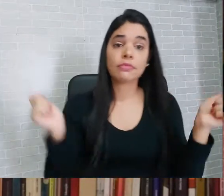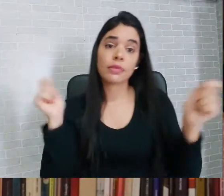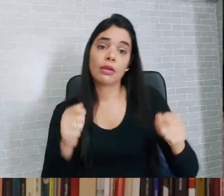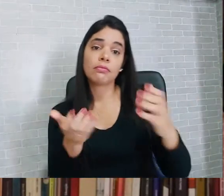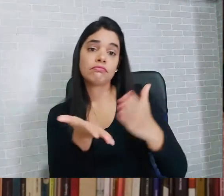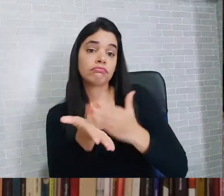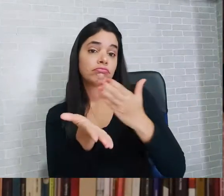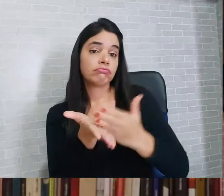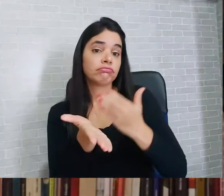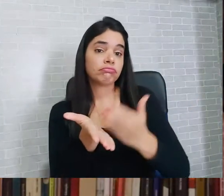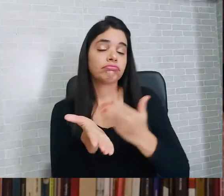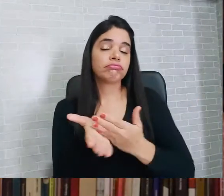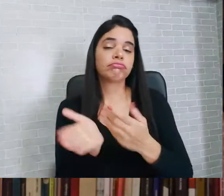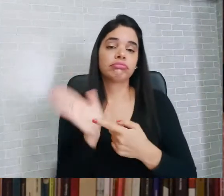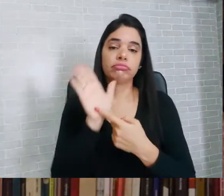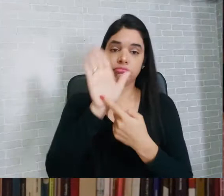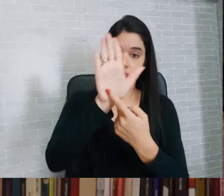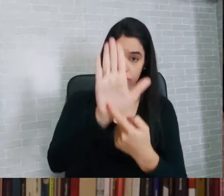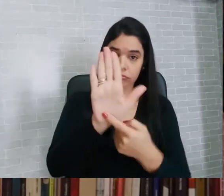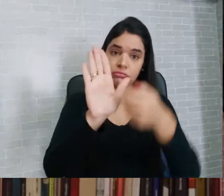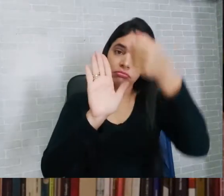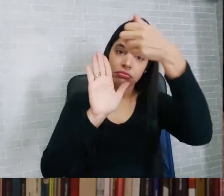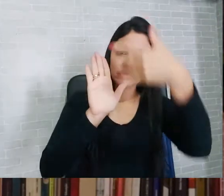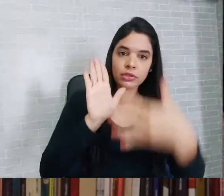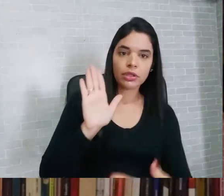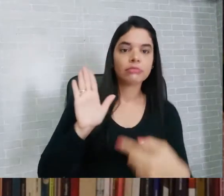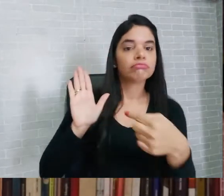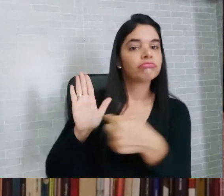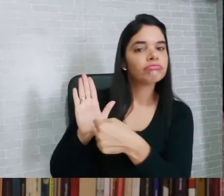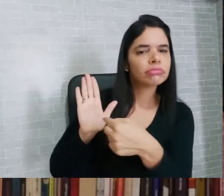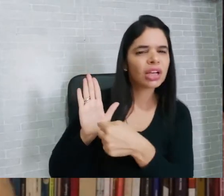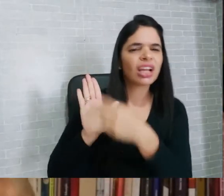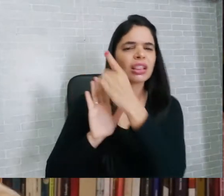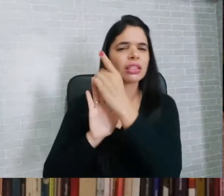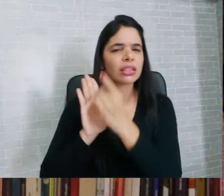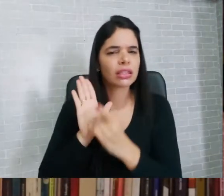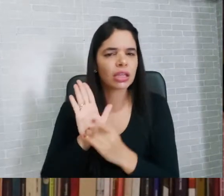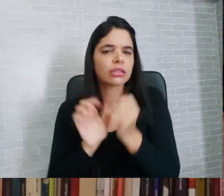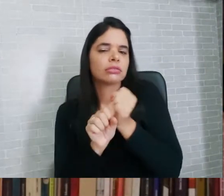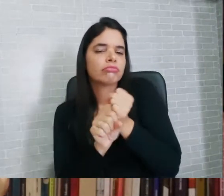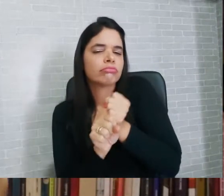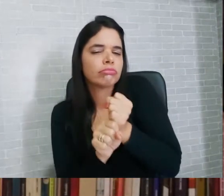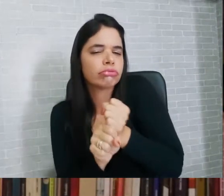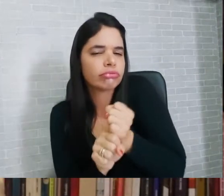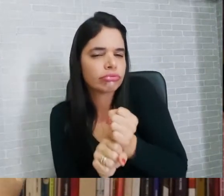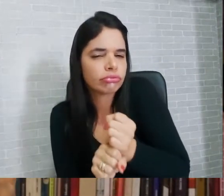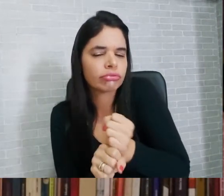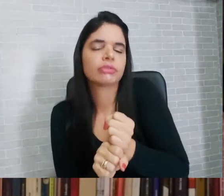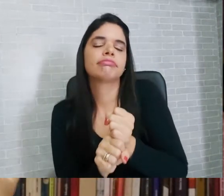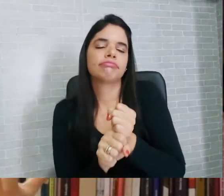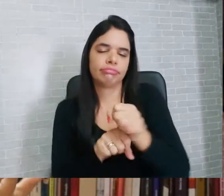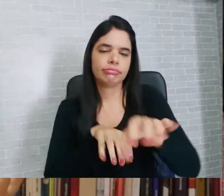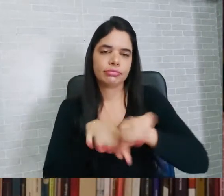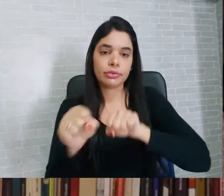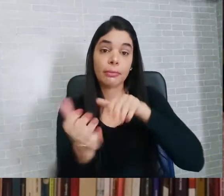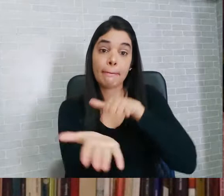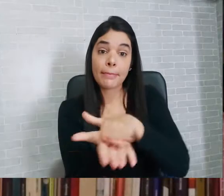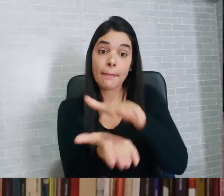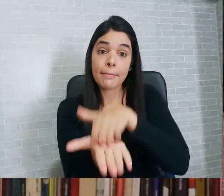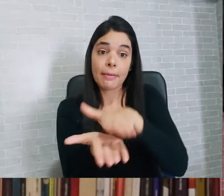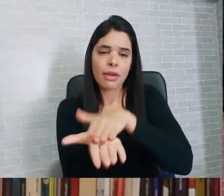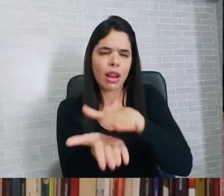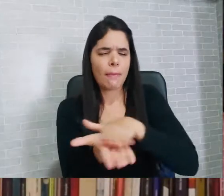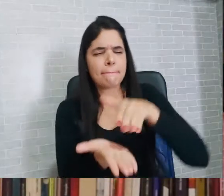esse livro aqui que formou vários pesquisadores durante várias décadas e vem ainda formando, porque é um livro que está sendo reimpresso cada vez